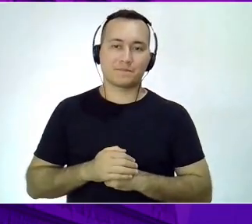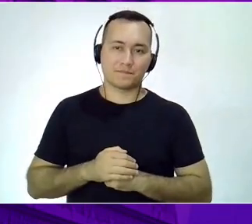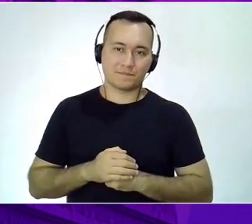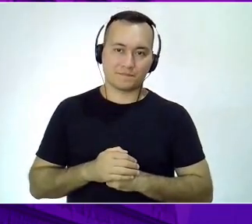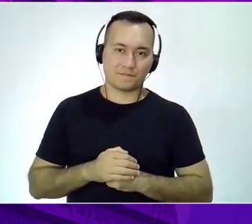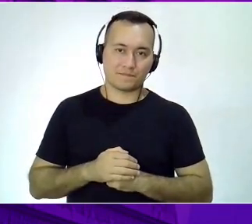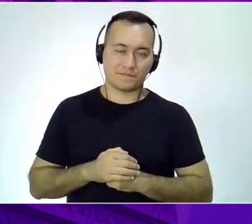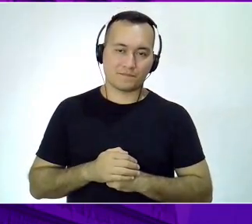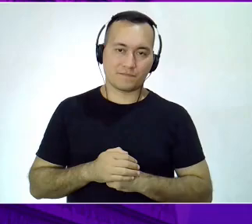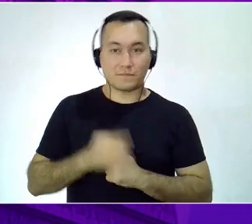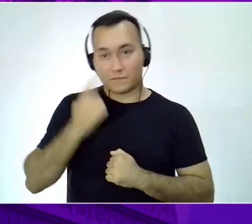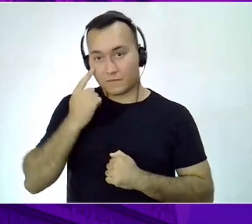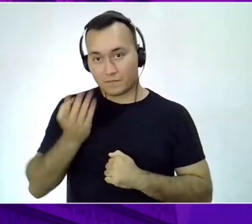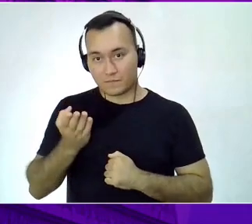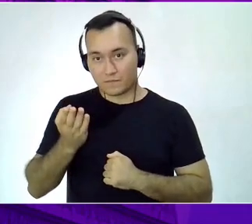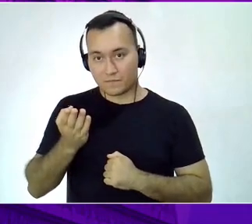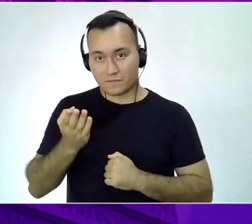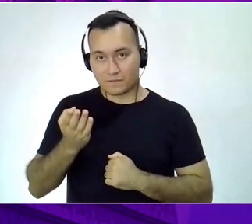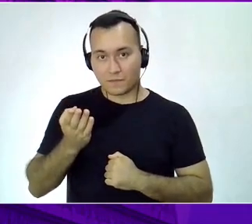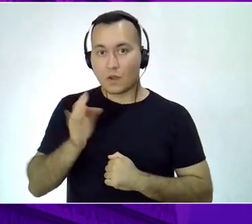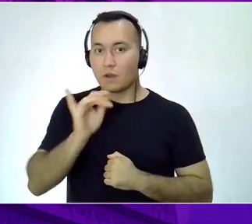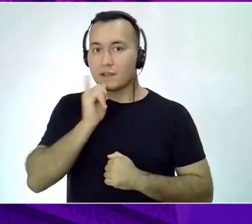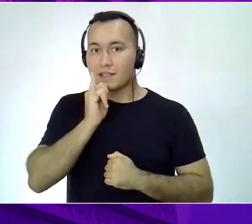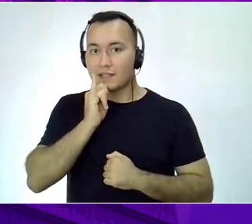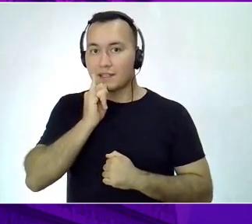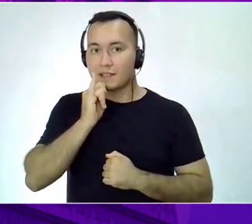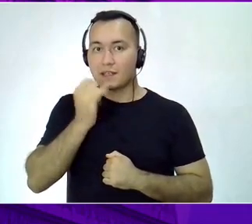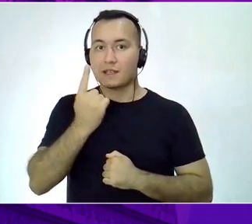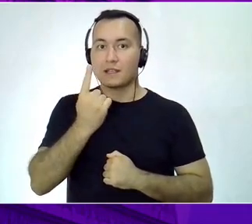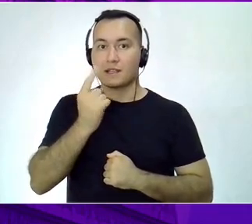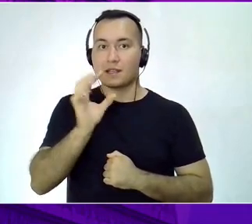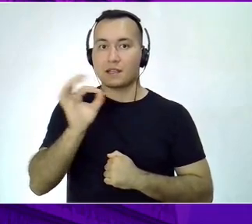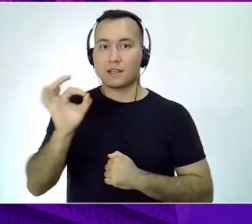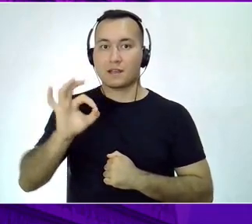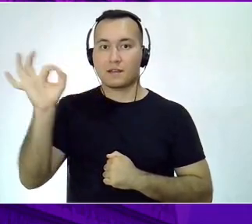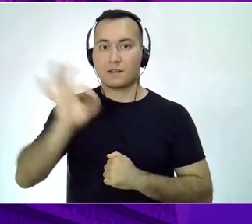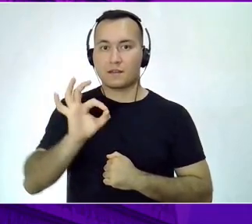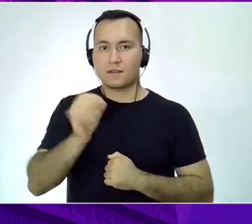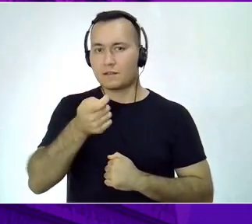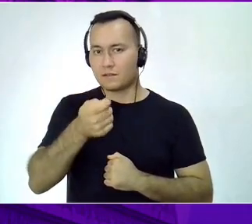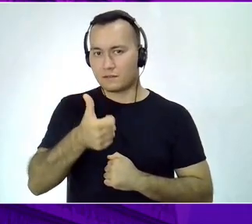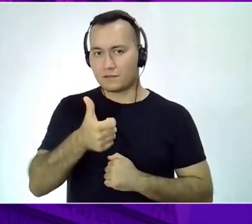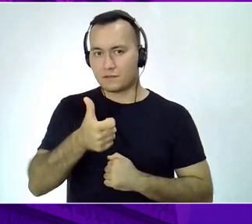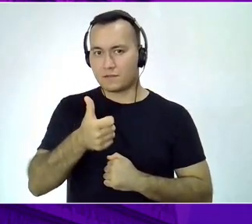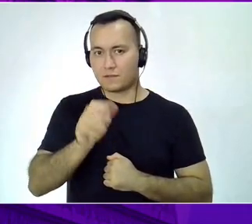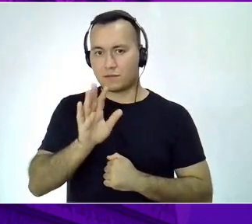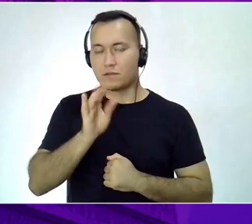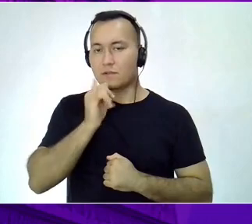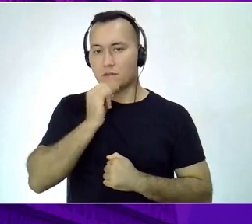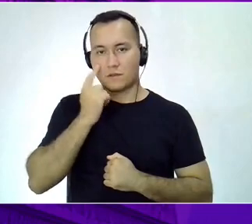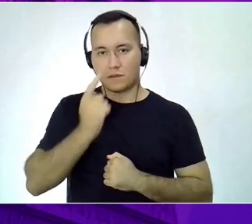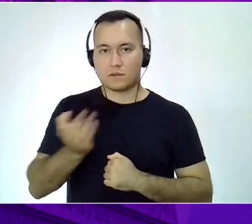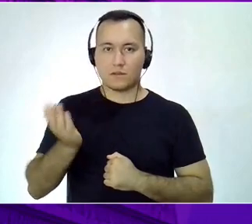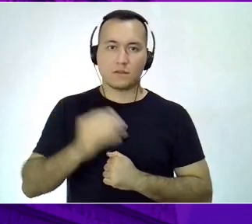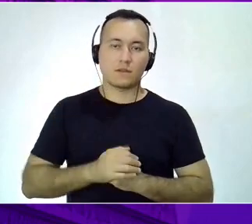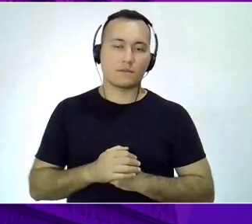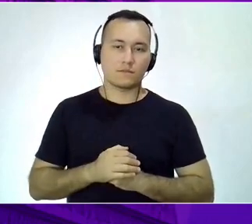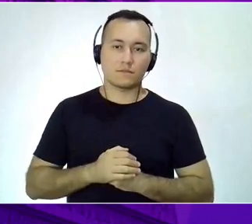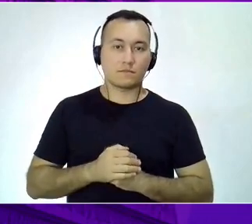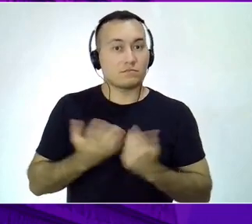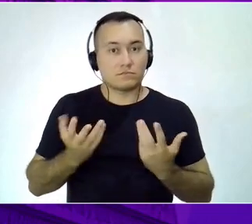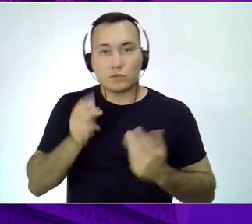forma um 100%, ok, eu posso separar elas não precisam estar em conjunto, fica explícito que o neutro é o